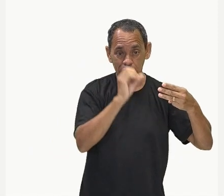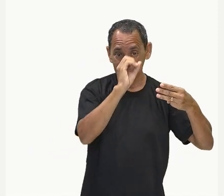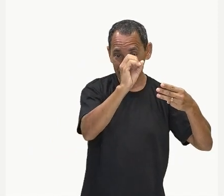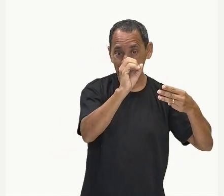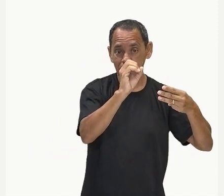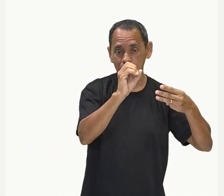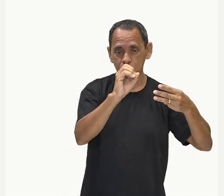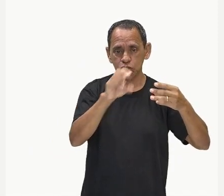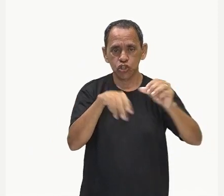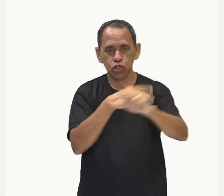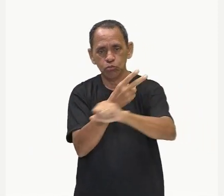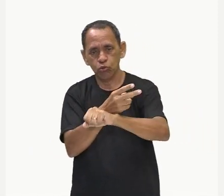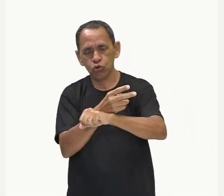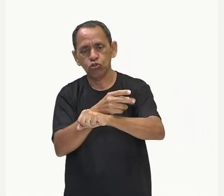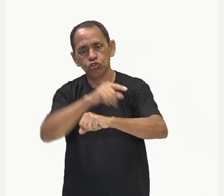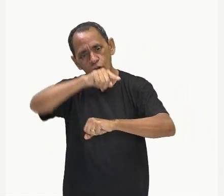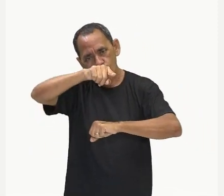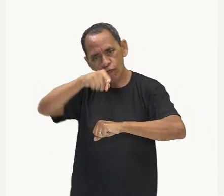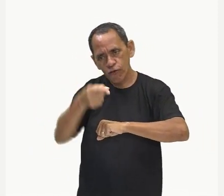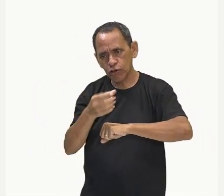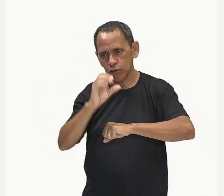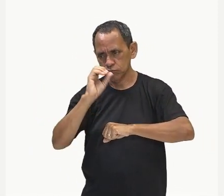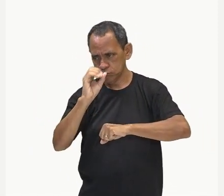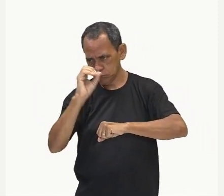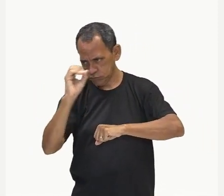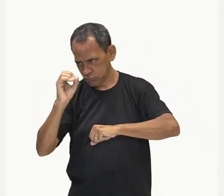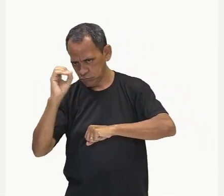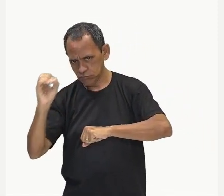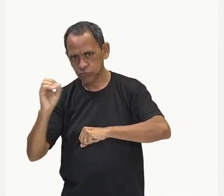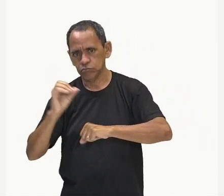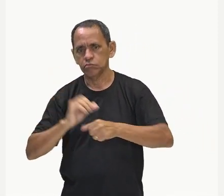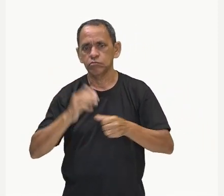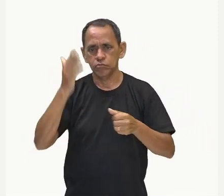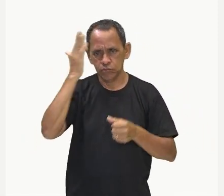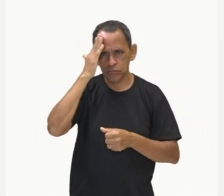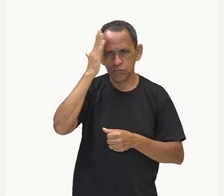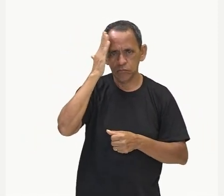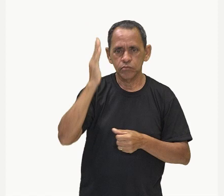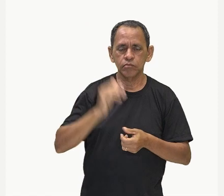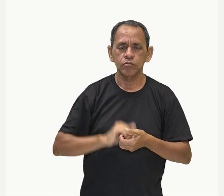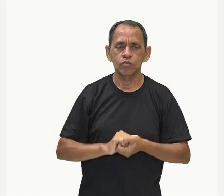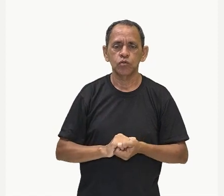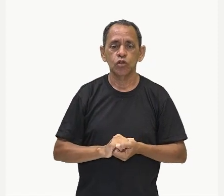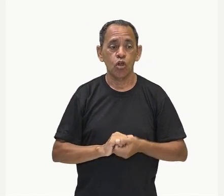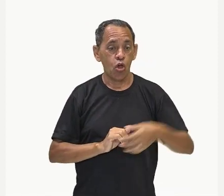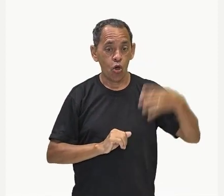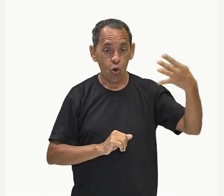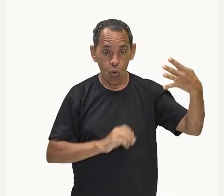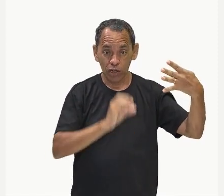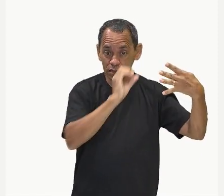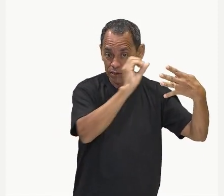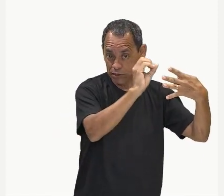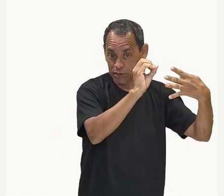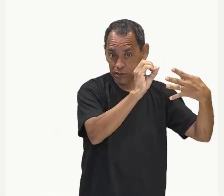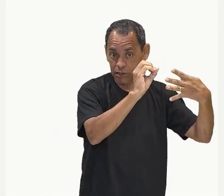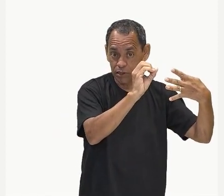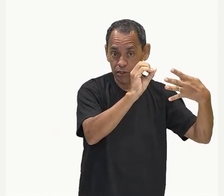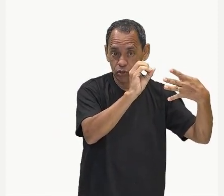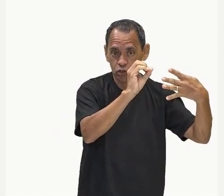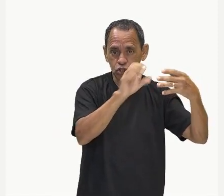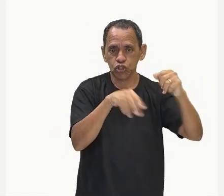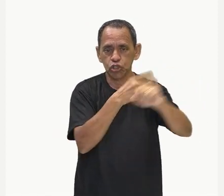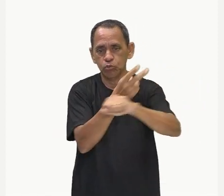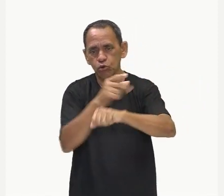3 casas decimais depois da vírgula. E se eu tenho 4 zeros,